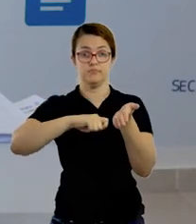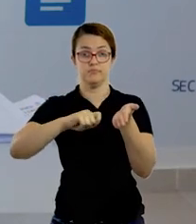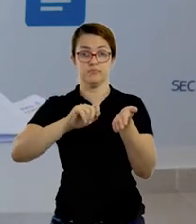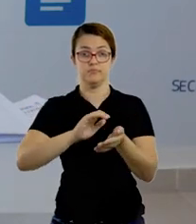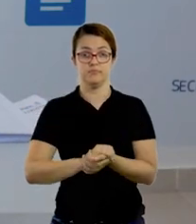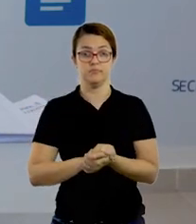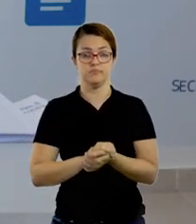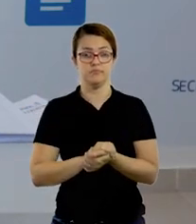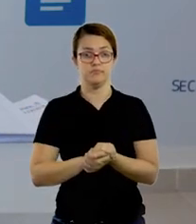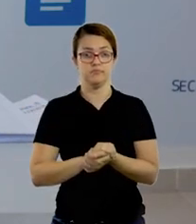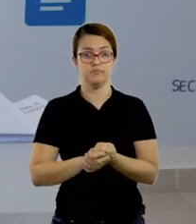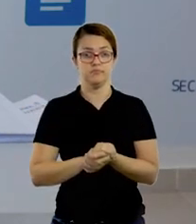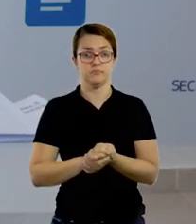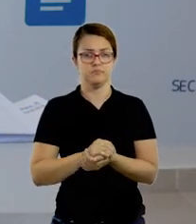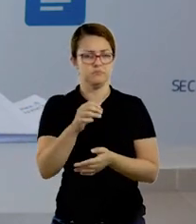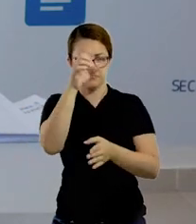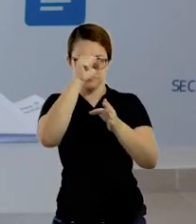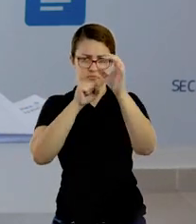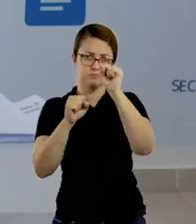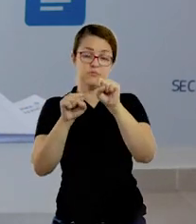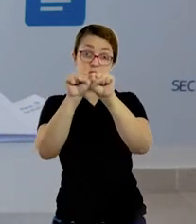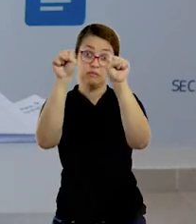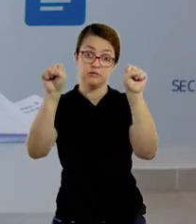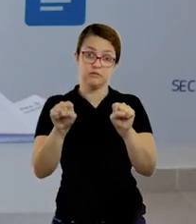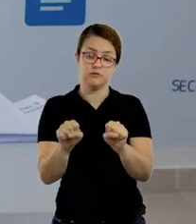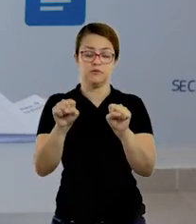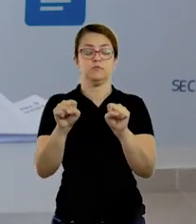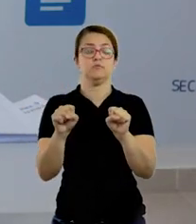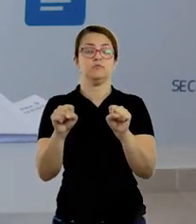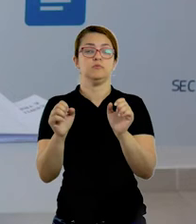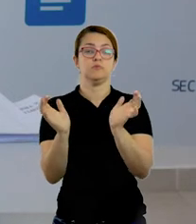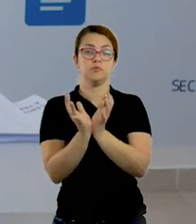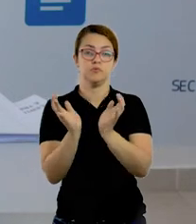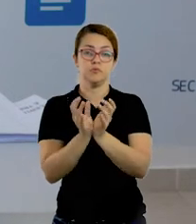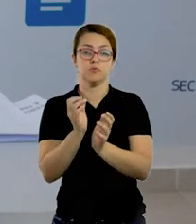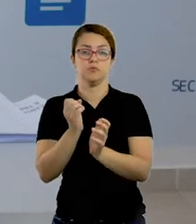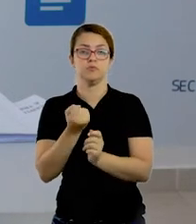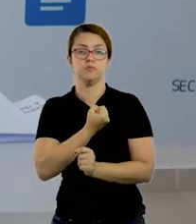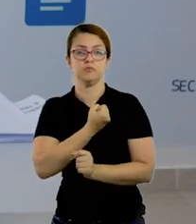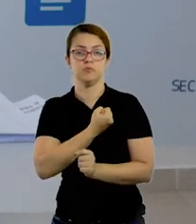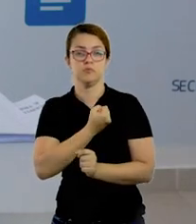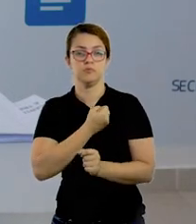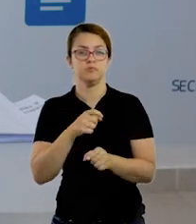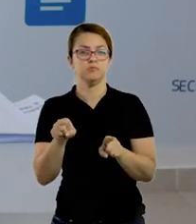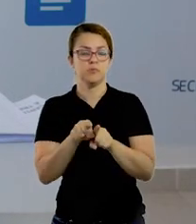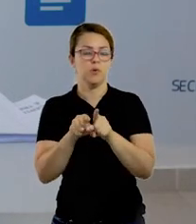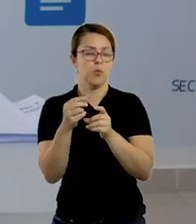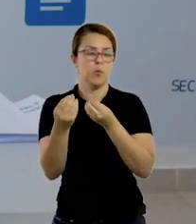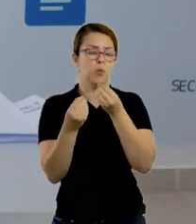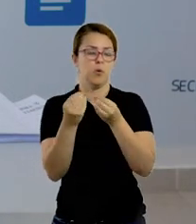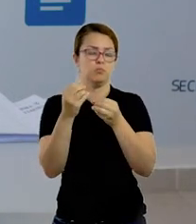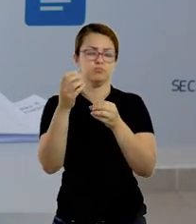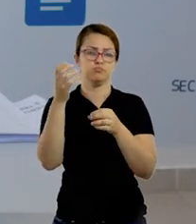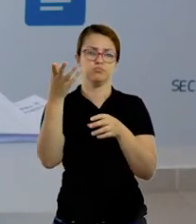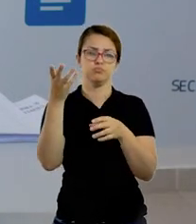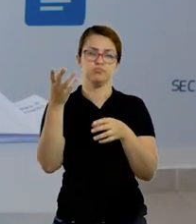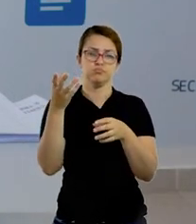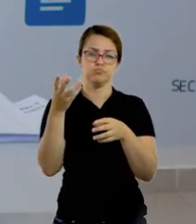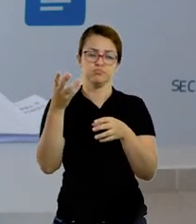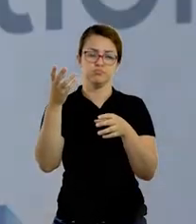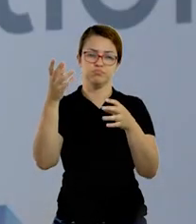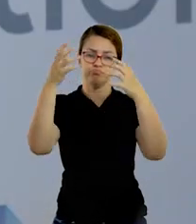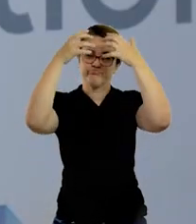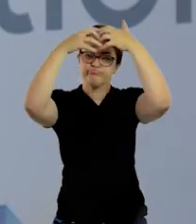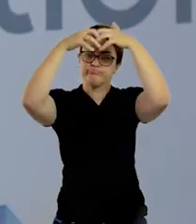escrita e a compreensão do sistema de numeração decimal e vai auxiliar também no cálculo mental.